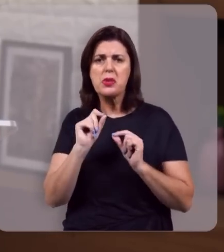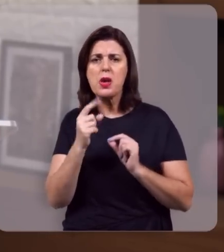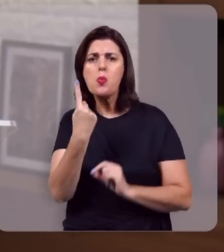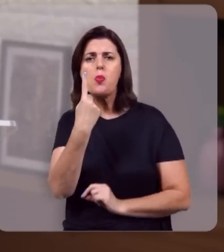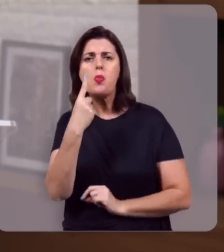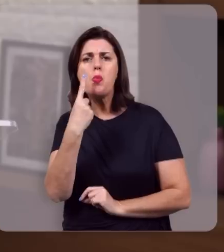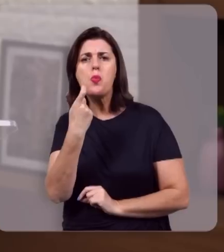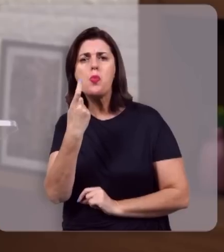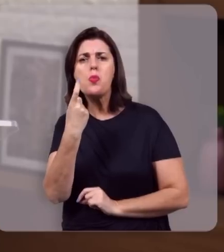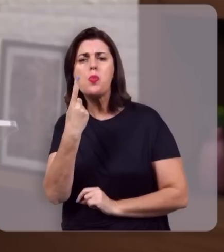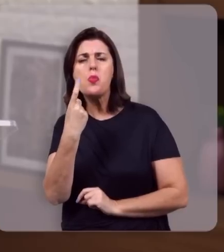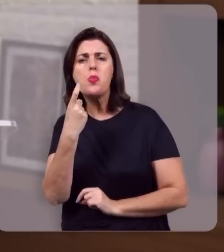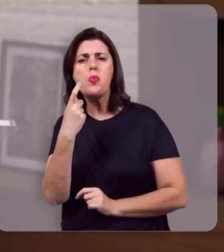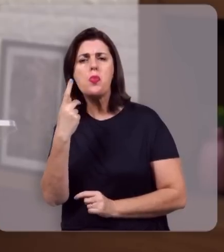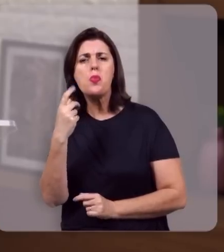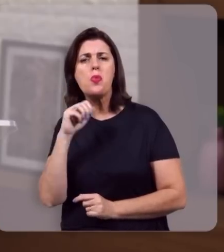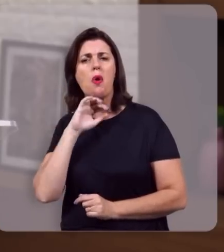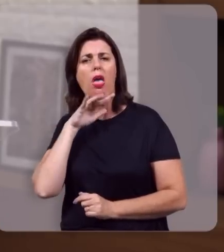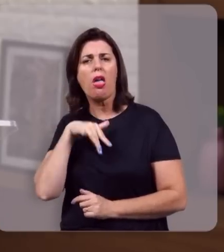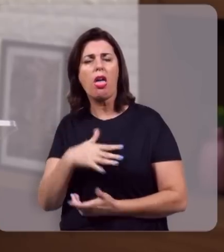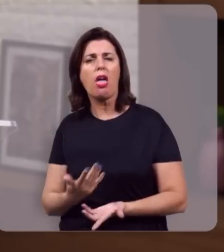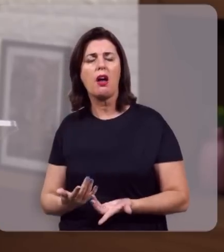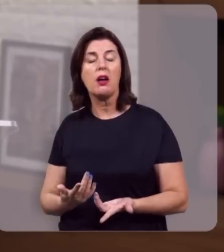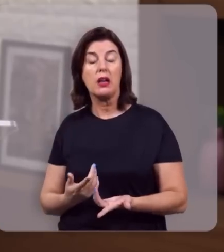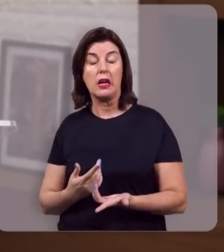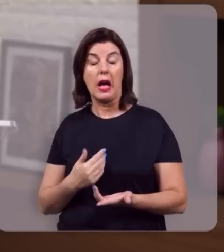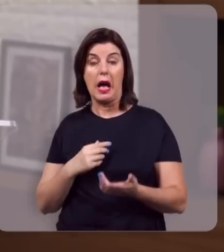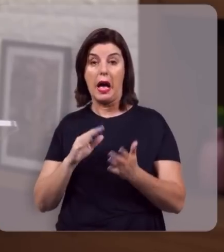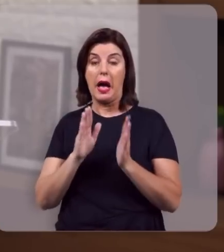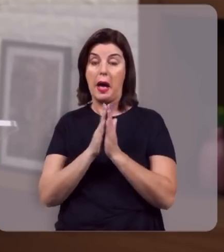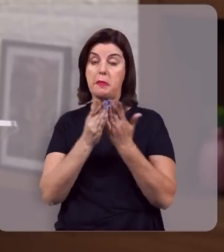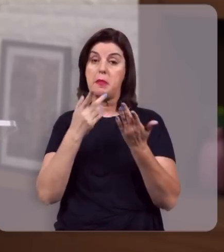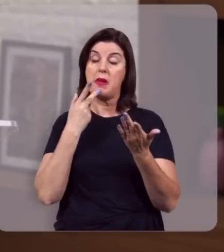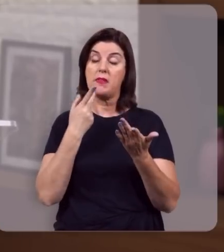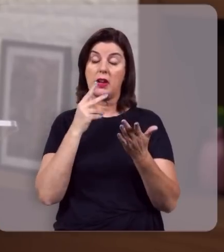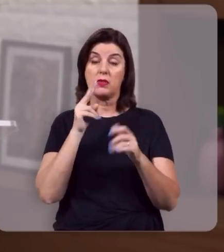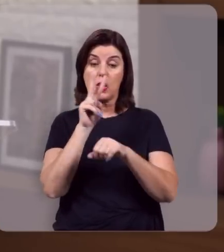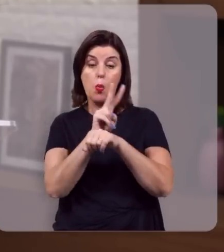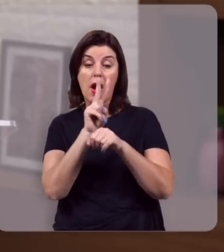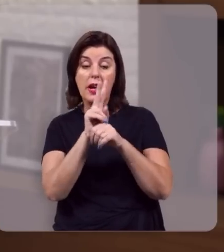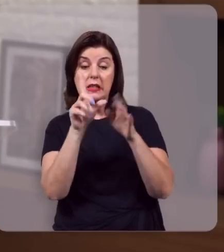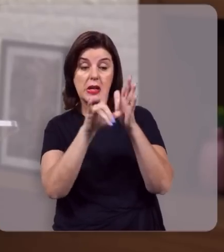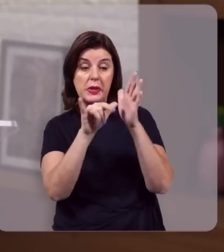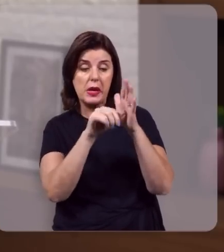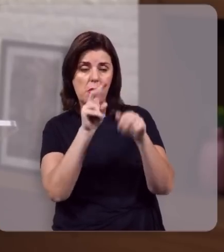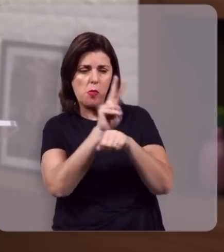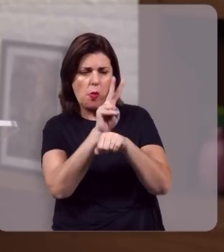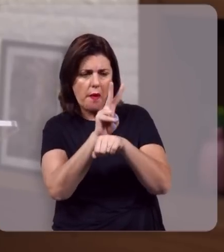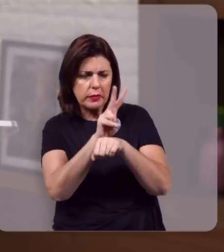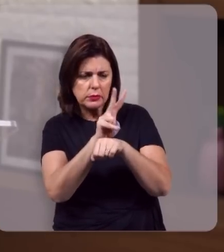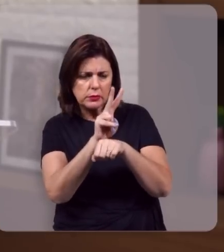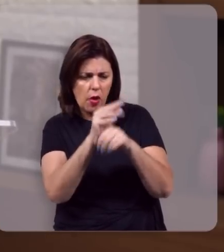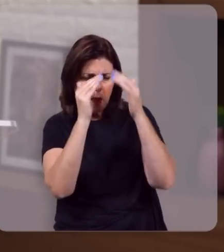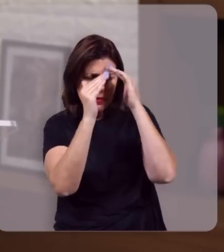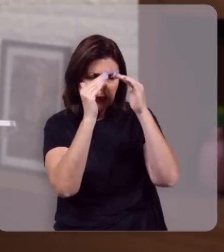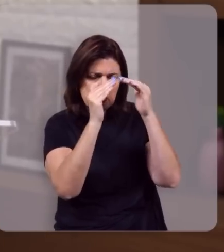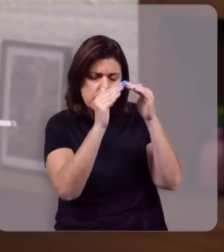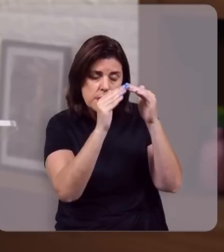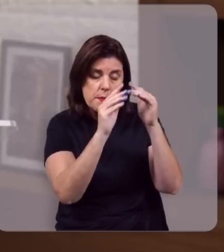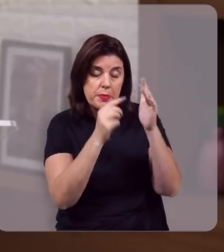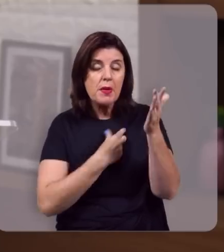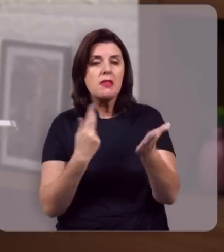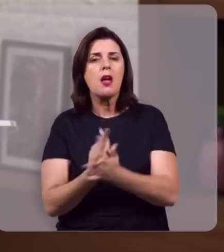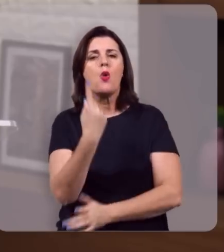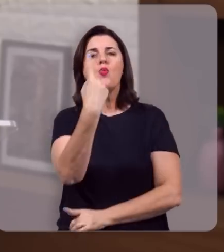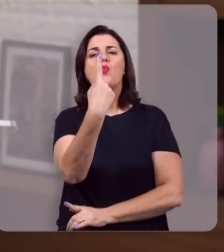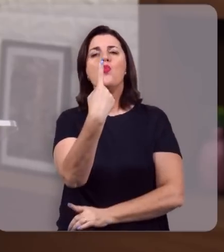Bíblia diz? Se você guardar toda a lei e tropeçar num único ponto, você é culpado da lei inteira. Comprometeu o